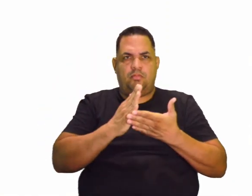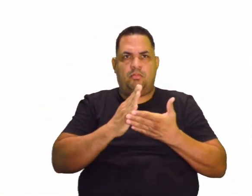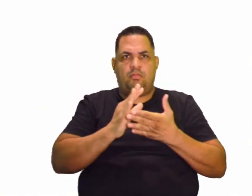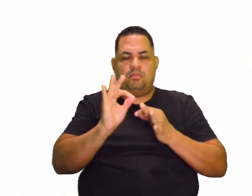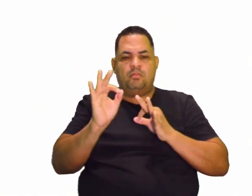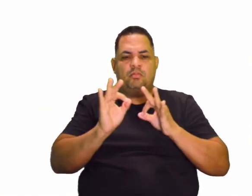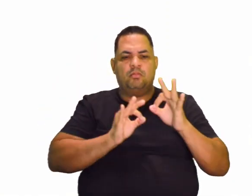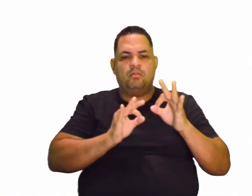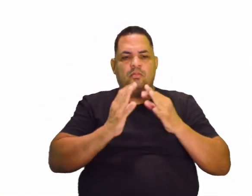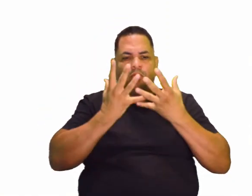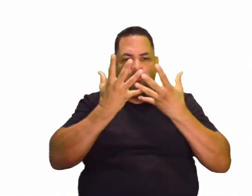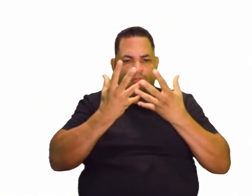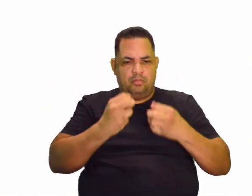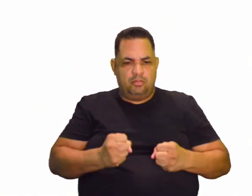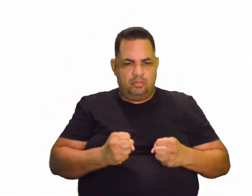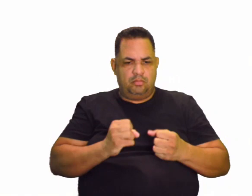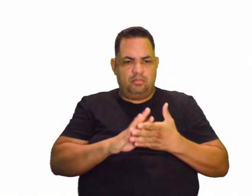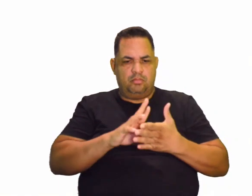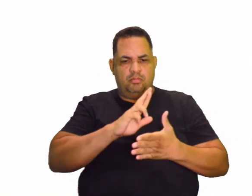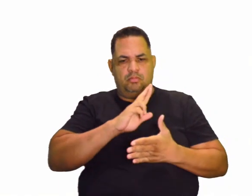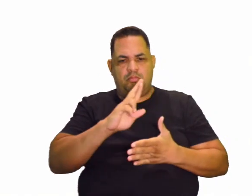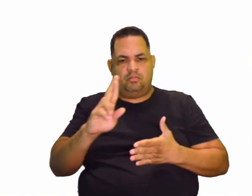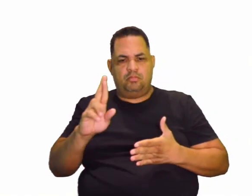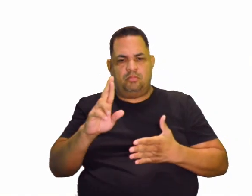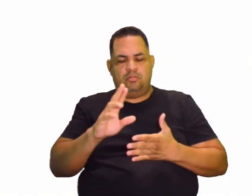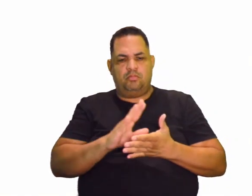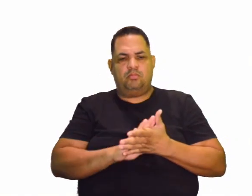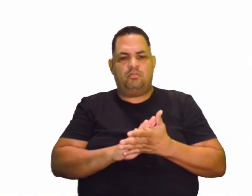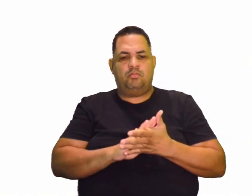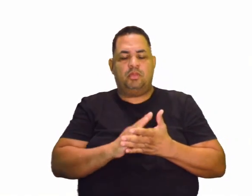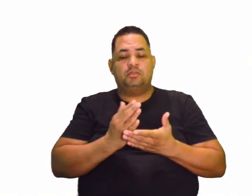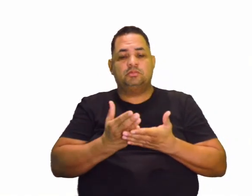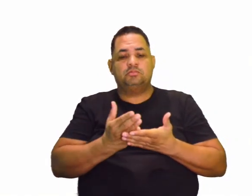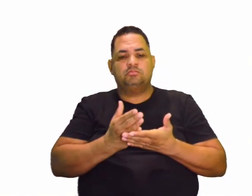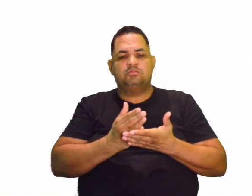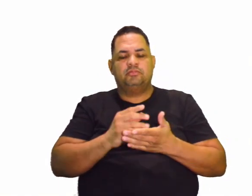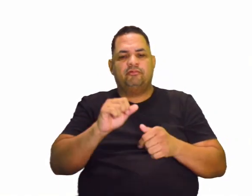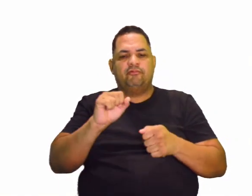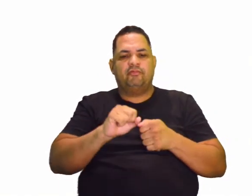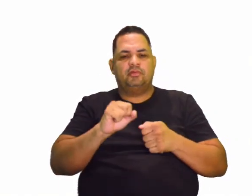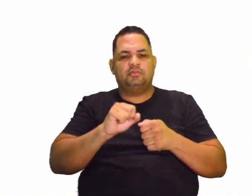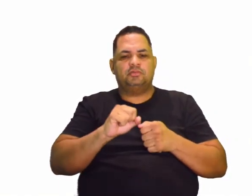religião cristã. Então, os cristãos, nesse período, faziam seus cultos